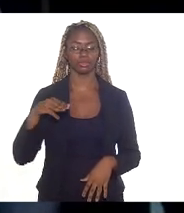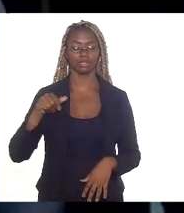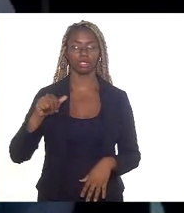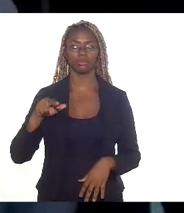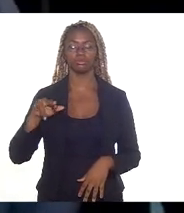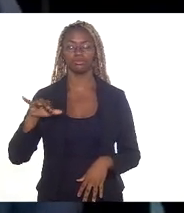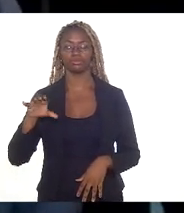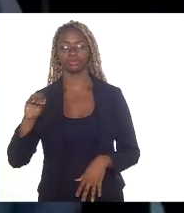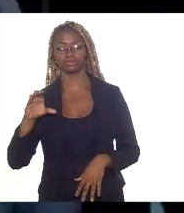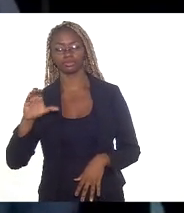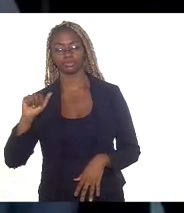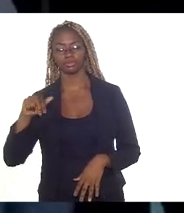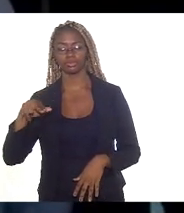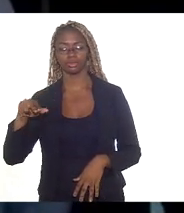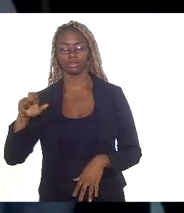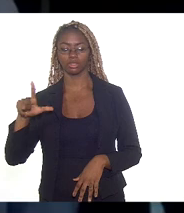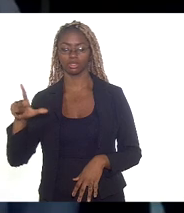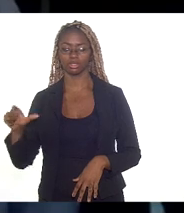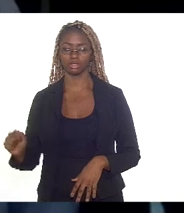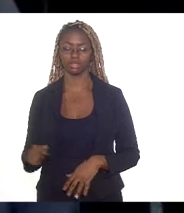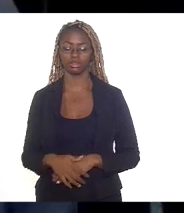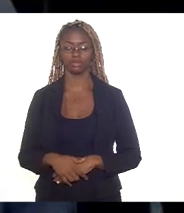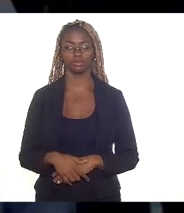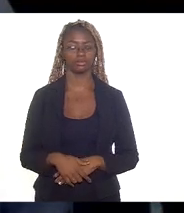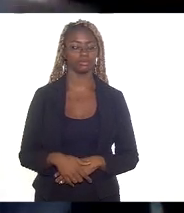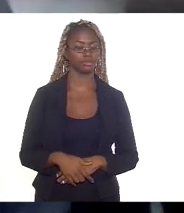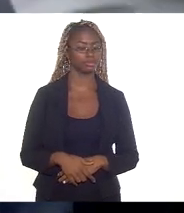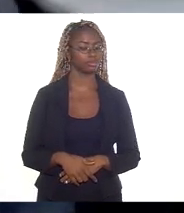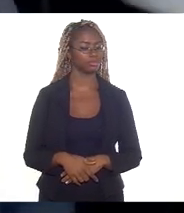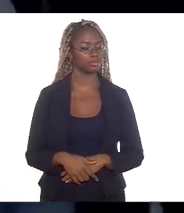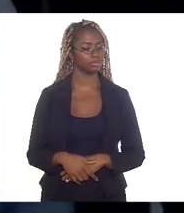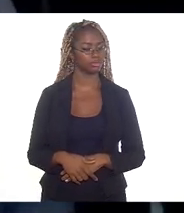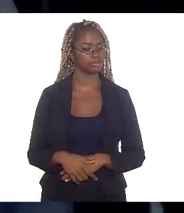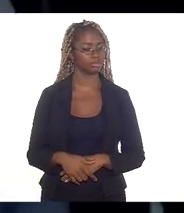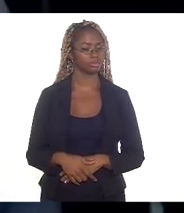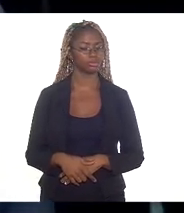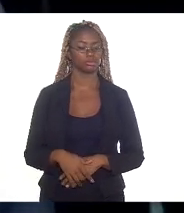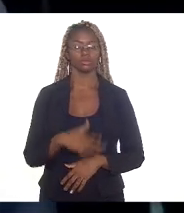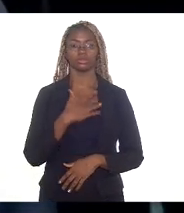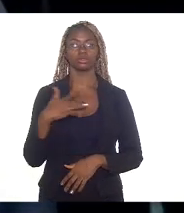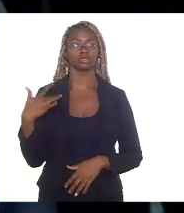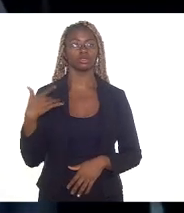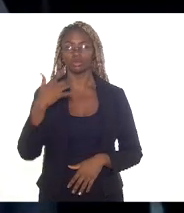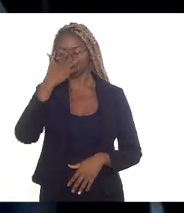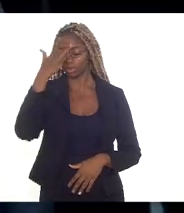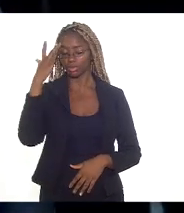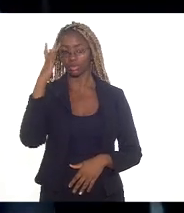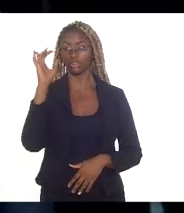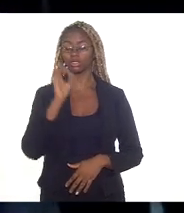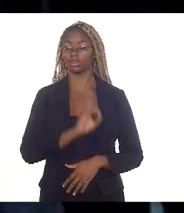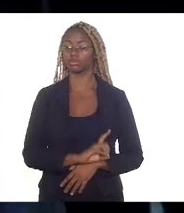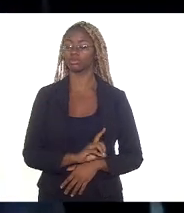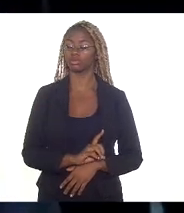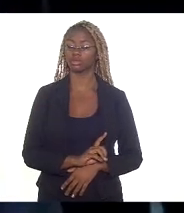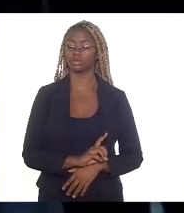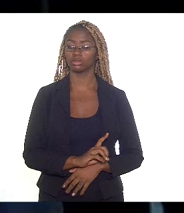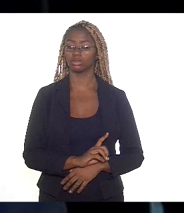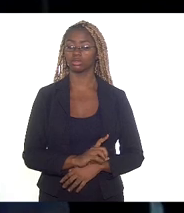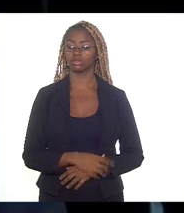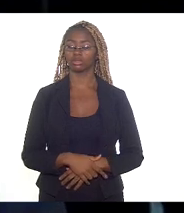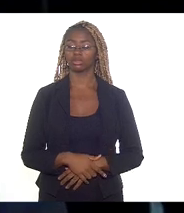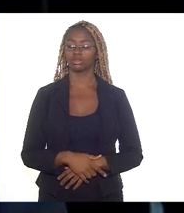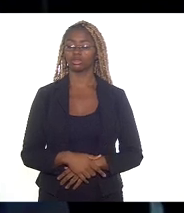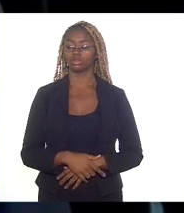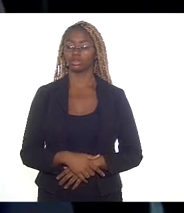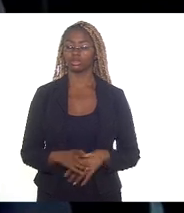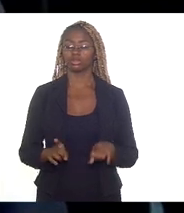Canella. Pendendo de pareceres das Comissões de Constituição e Justiça, de Saúde, da Pessoa com Deficiência, de Assuntos Municipais e Desenvolvimento Regional